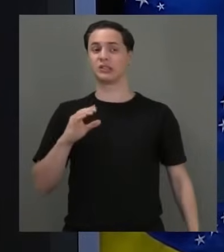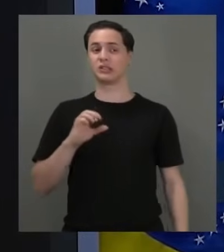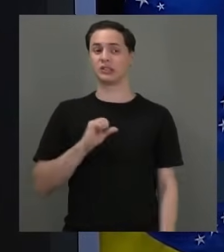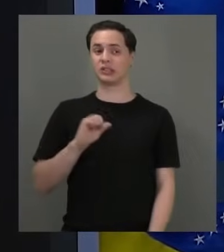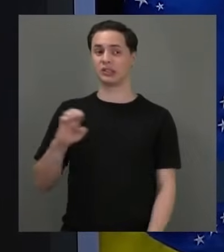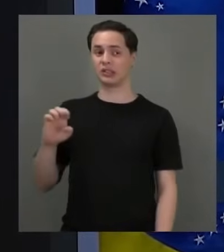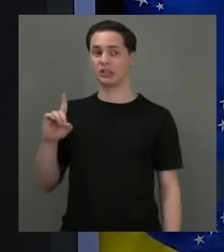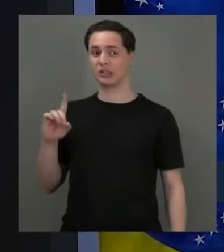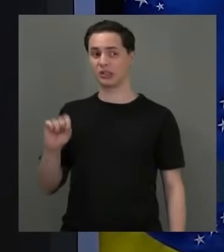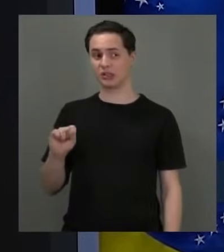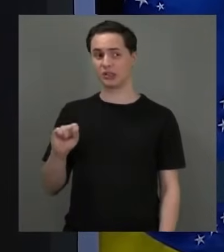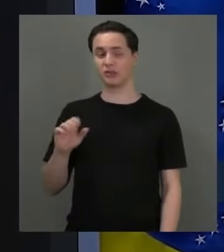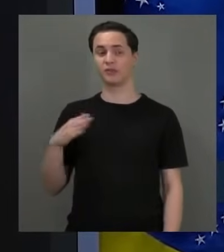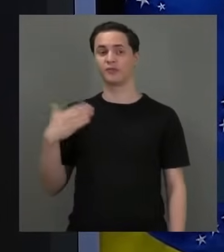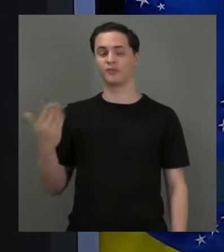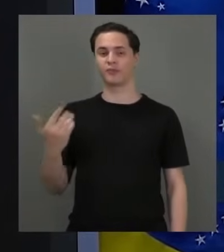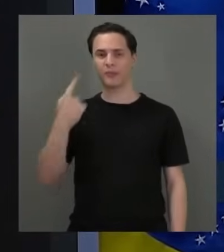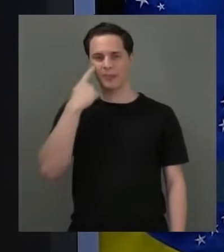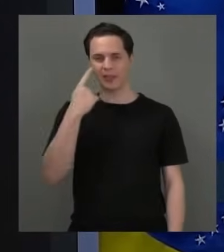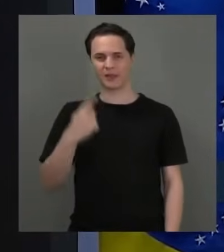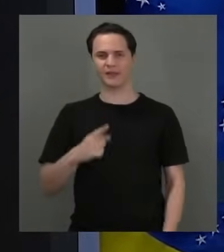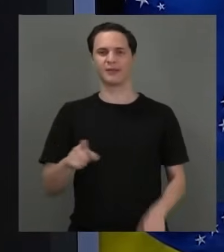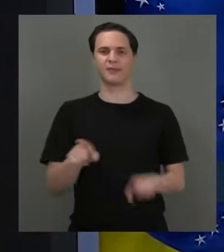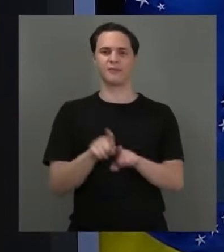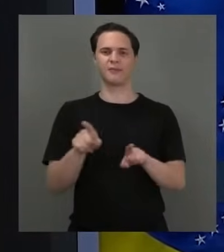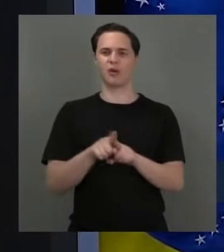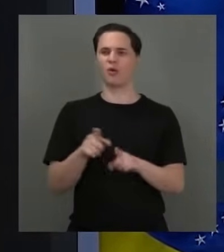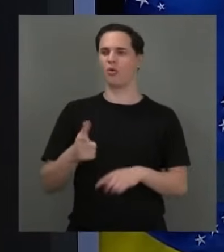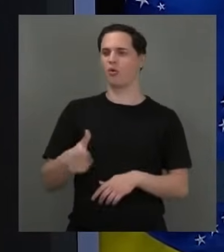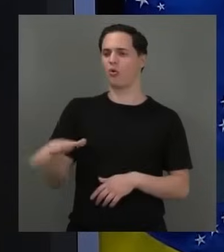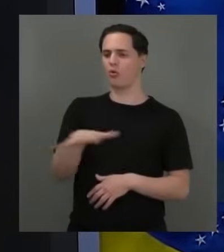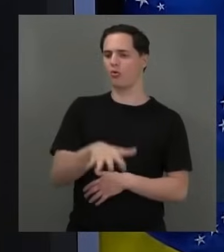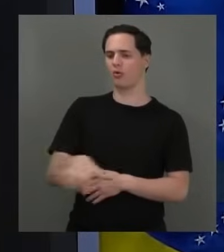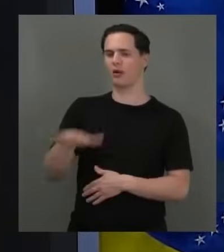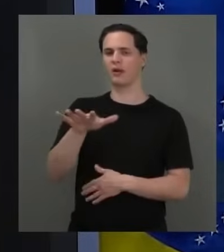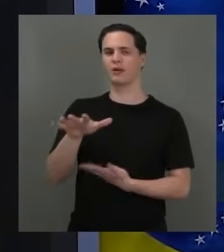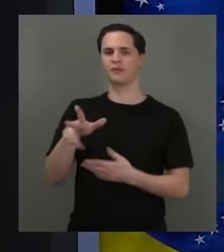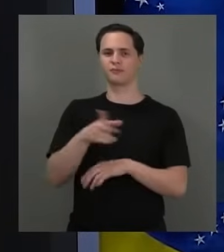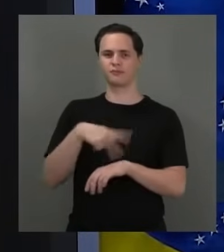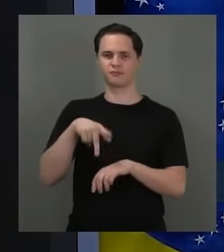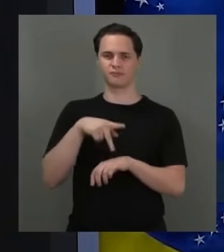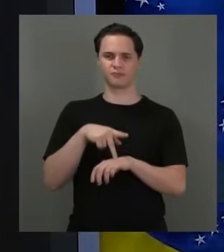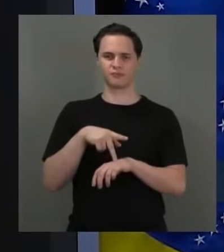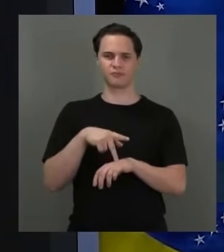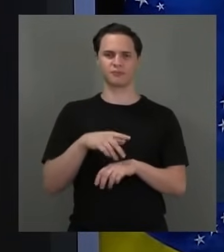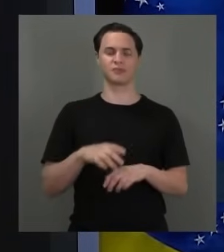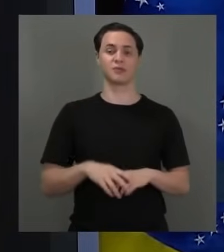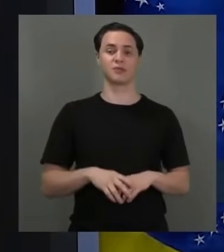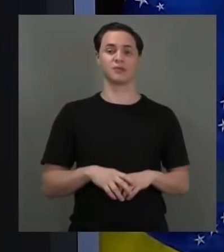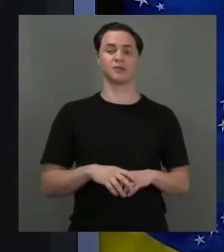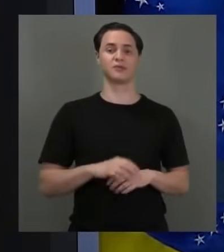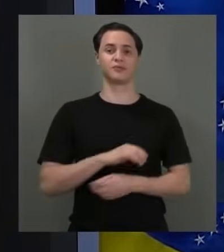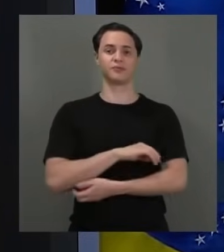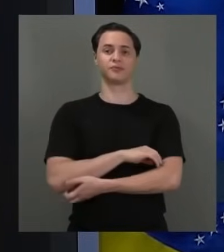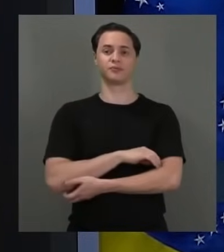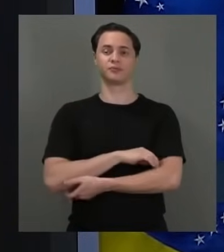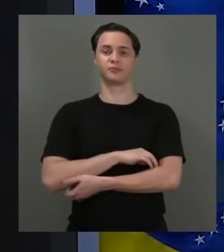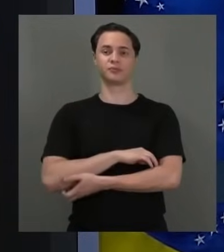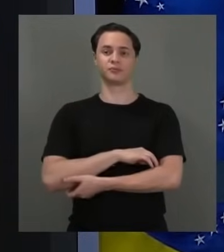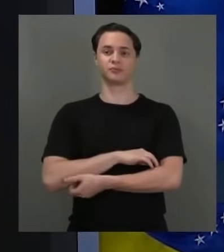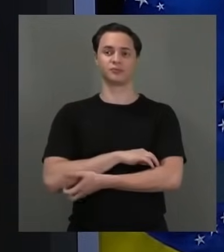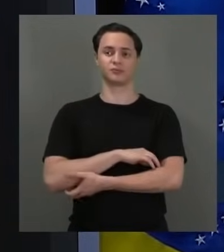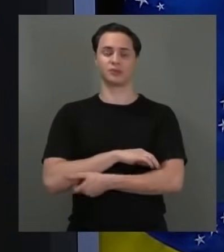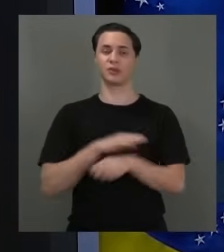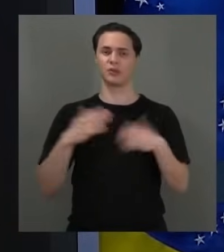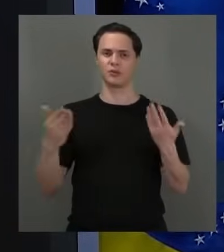Zona Franca significa taxar o restante do país para sustentar a Zona Franca. Isso não é uma medida que